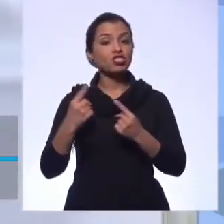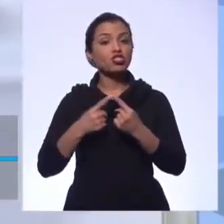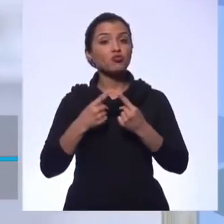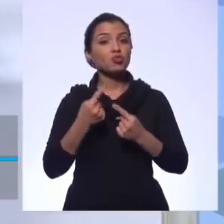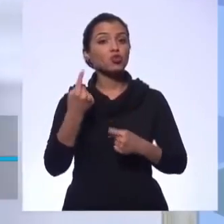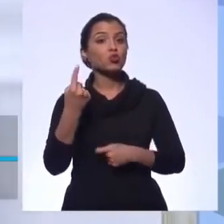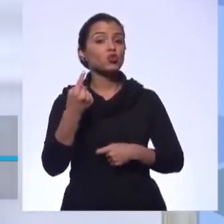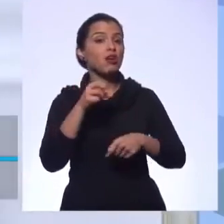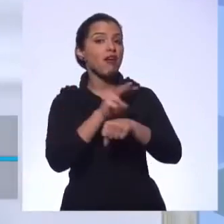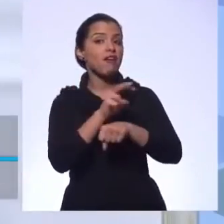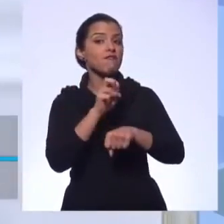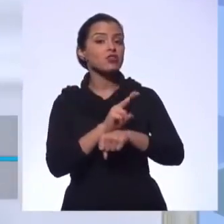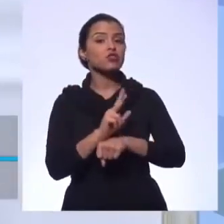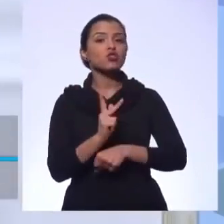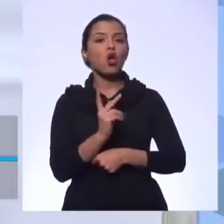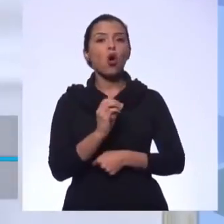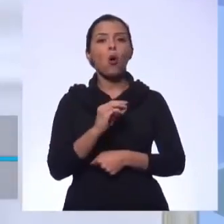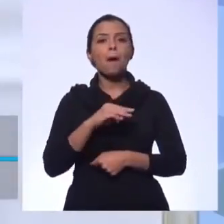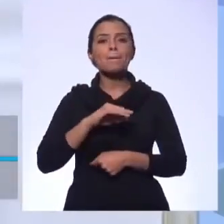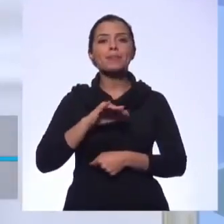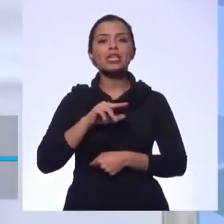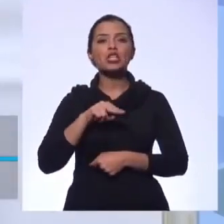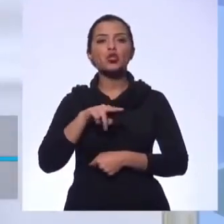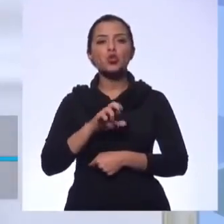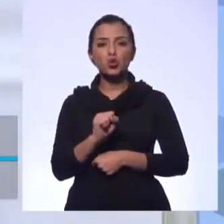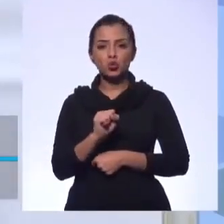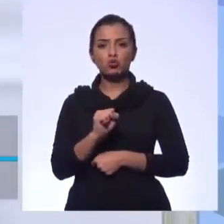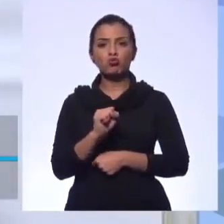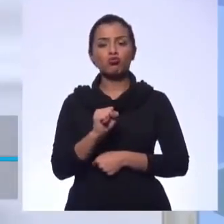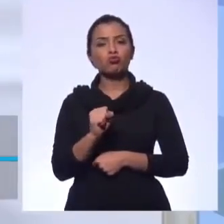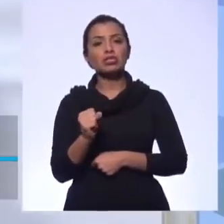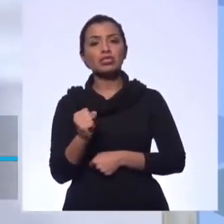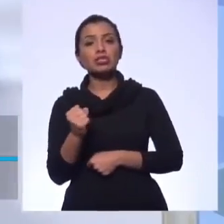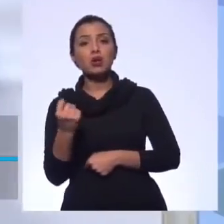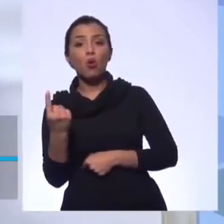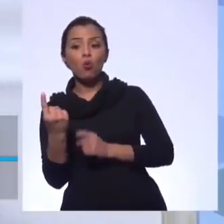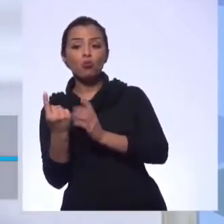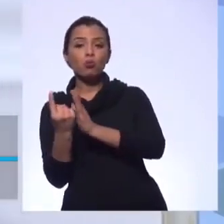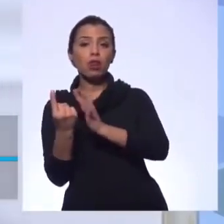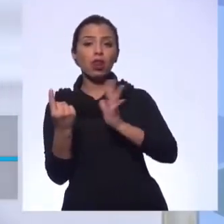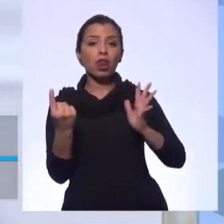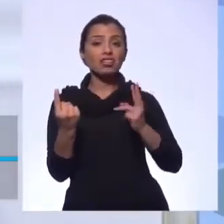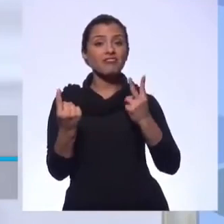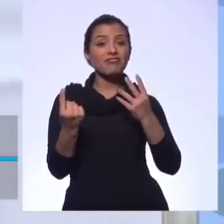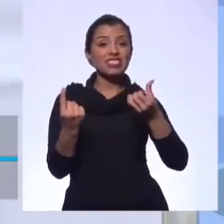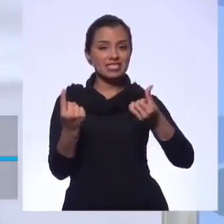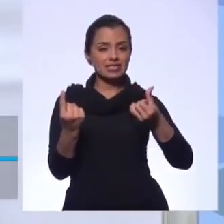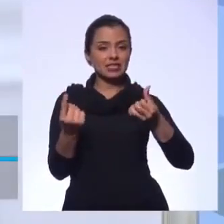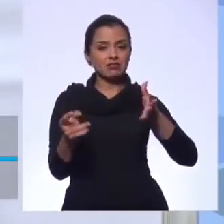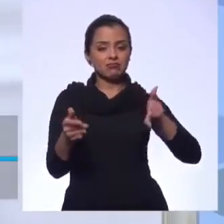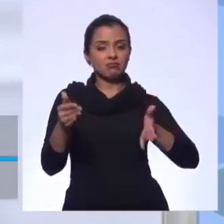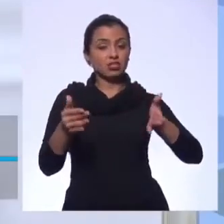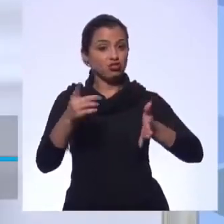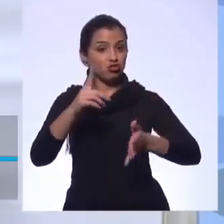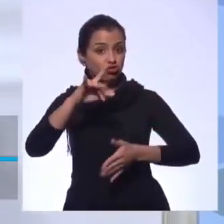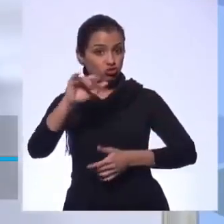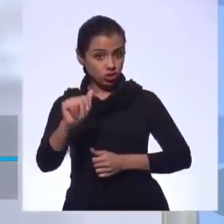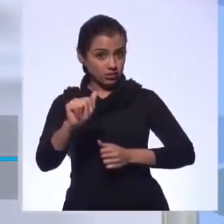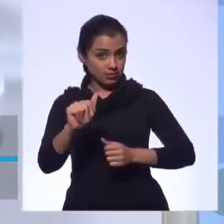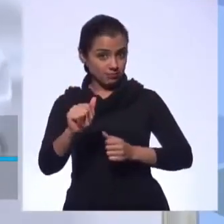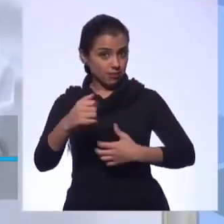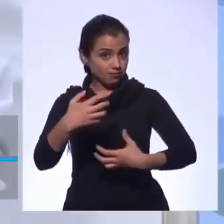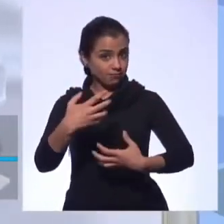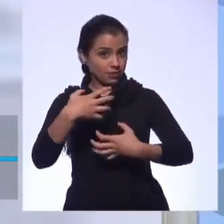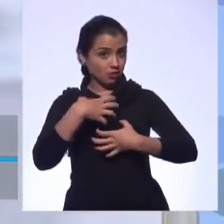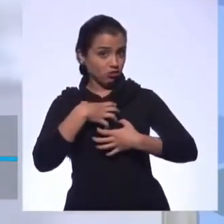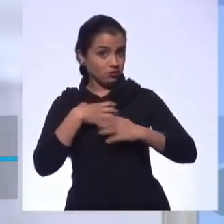herpes vírus hominus, tá bom? Entre 1 e 26 dias, tá? Para se manifestar, tudo bem?